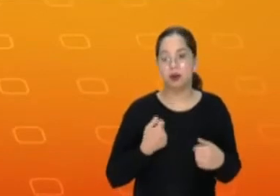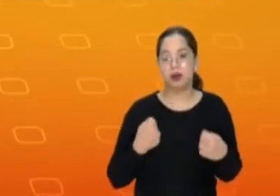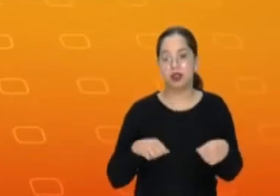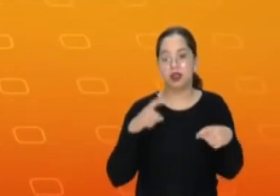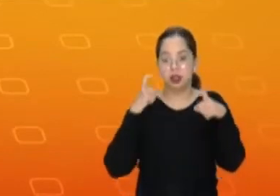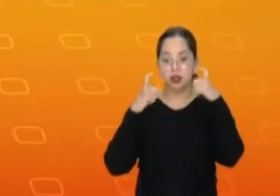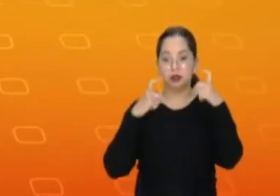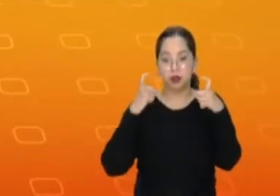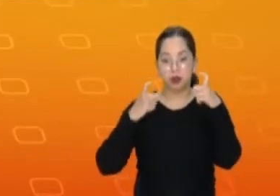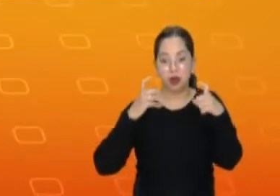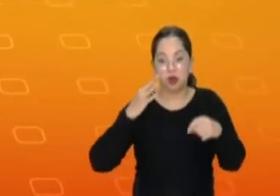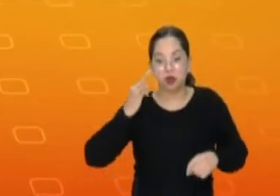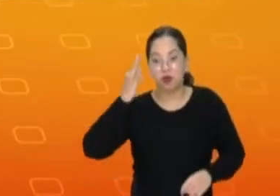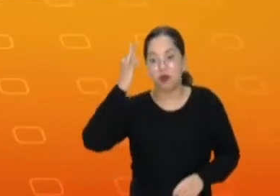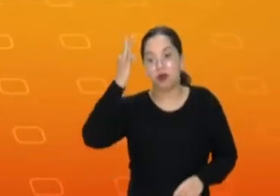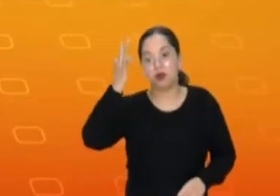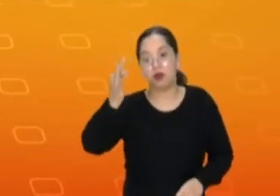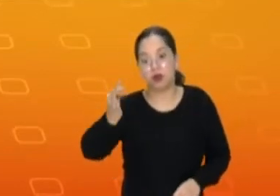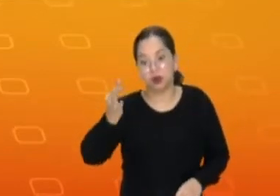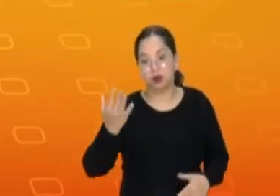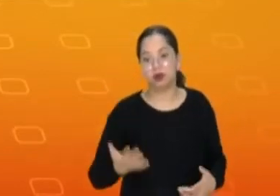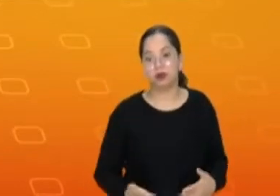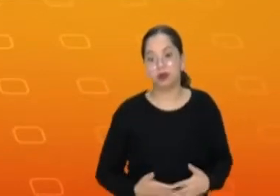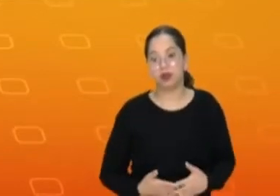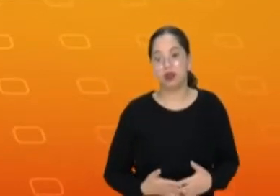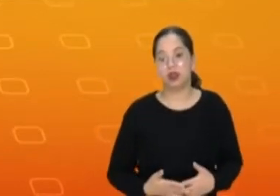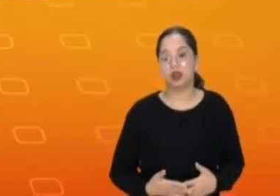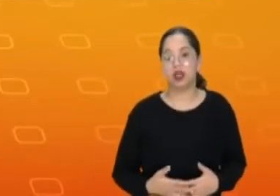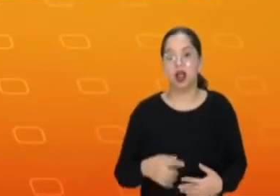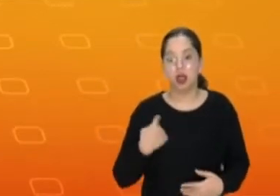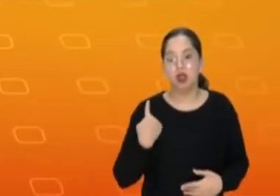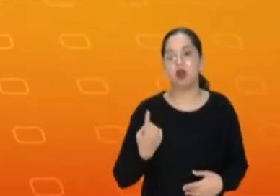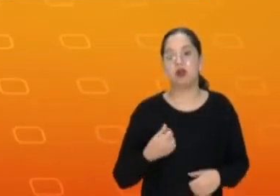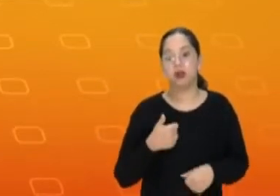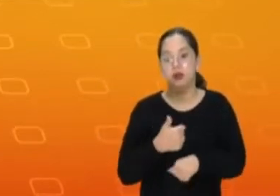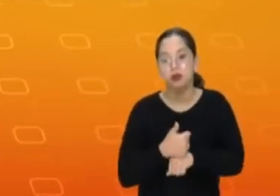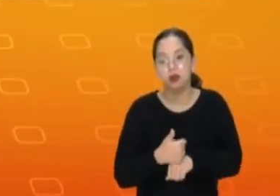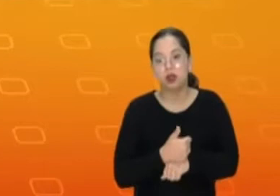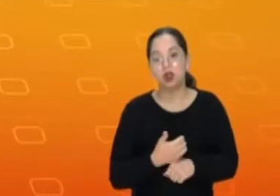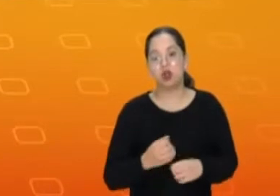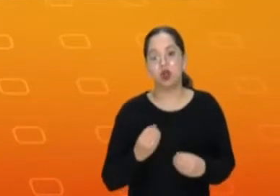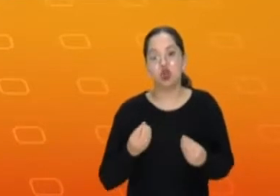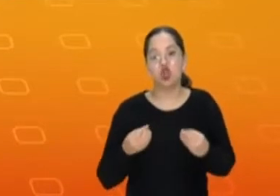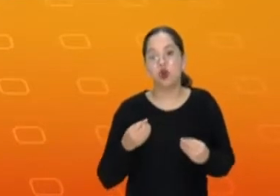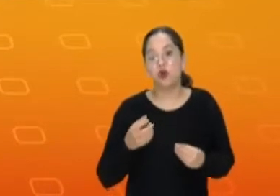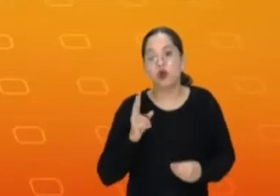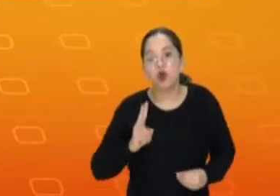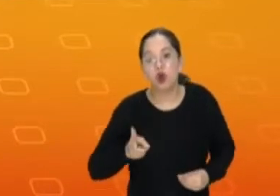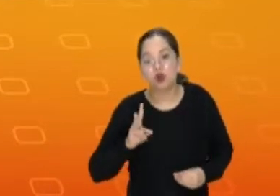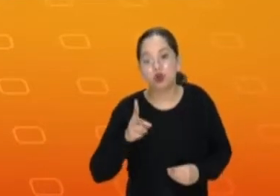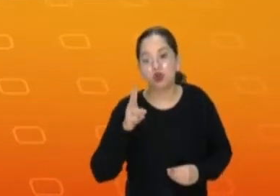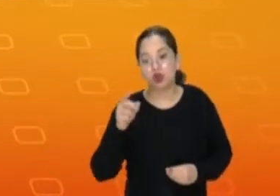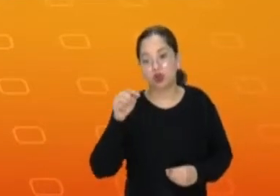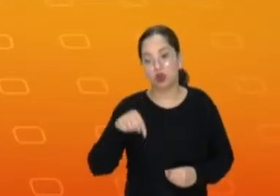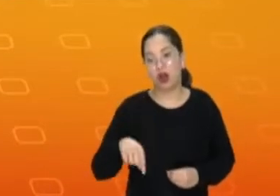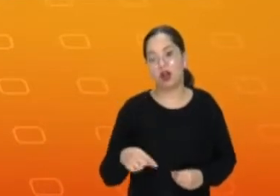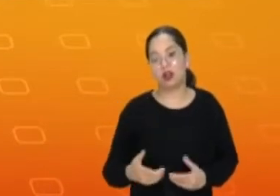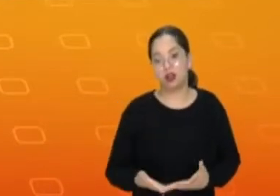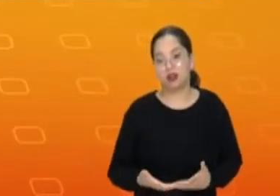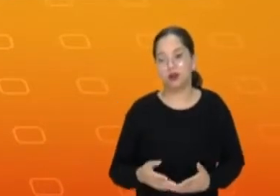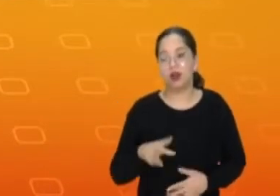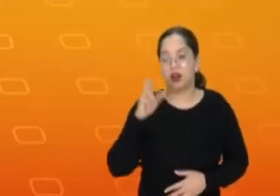futuro da nossa profissão. Como é que a gente dá sequência? Eu me recordo, uma vez eu estive lá na França, no